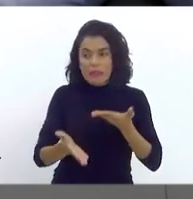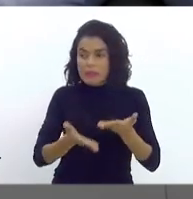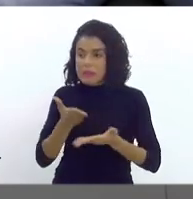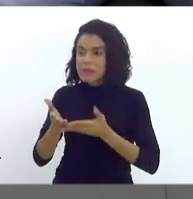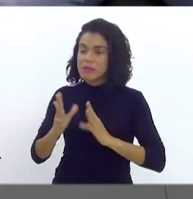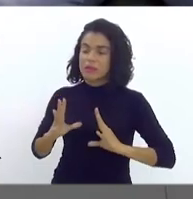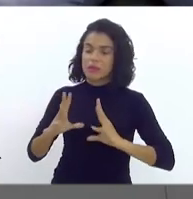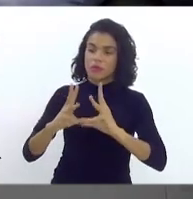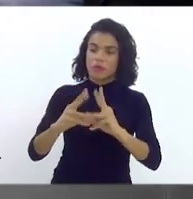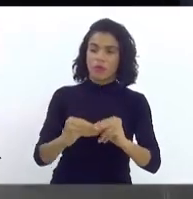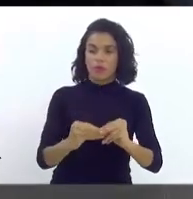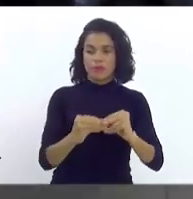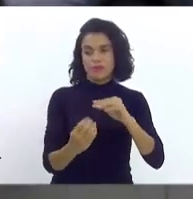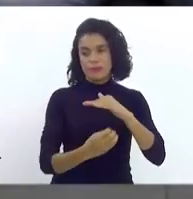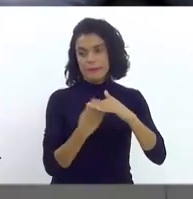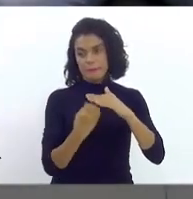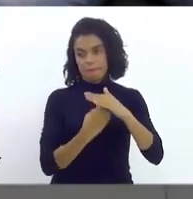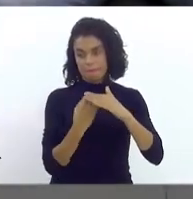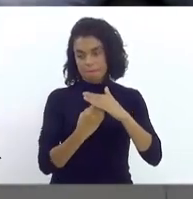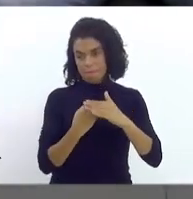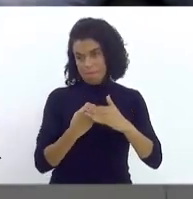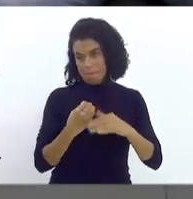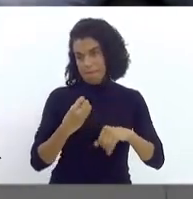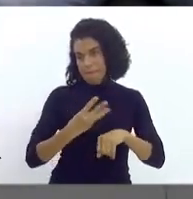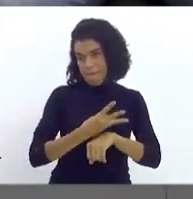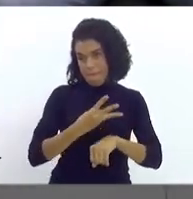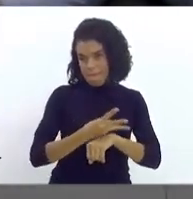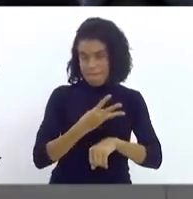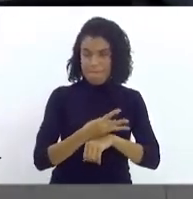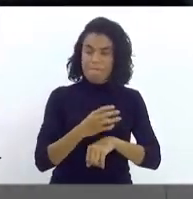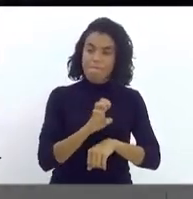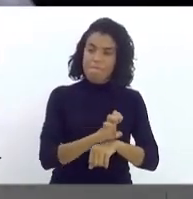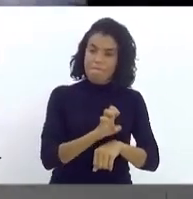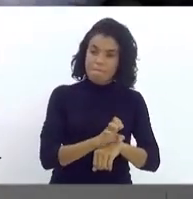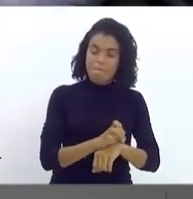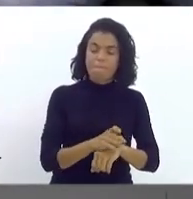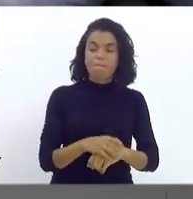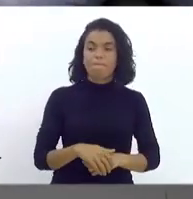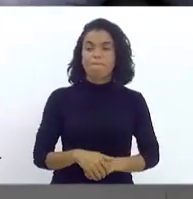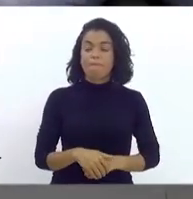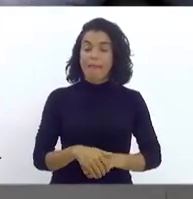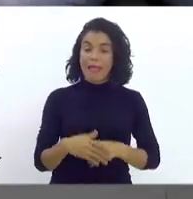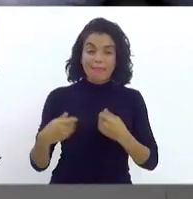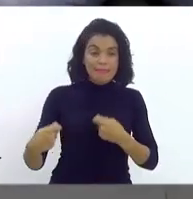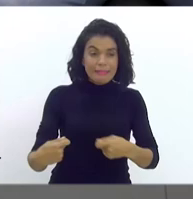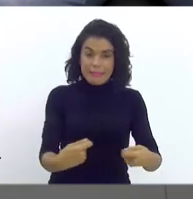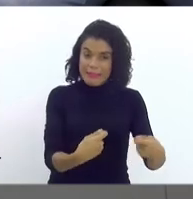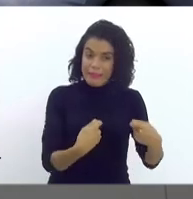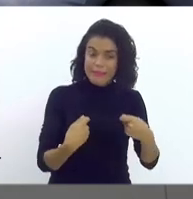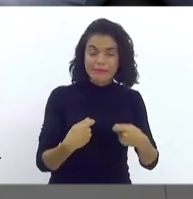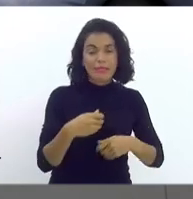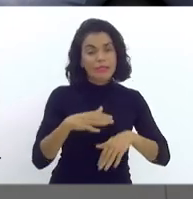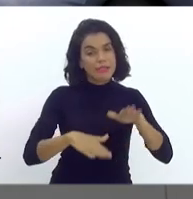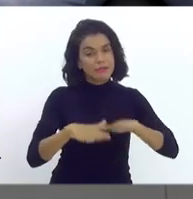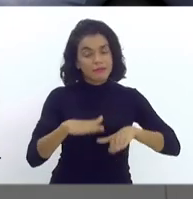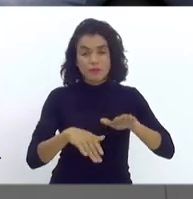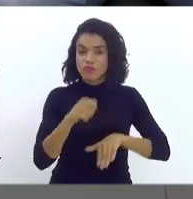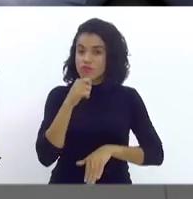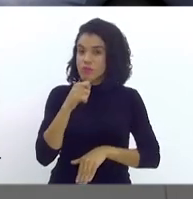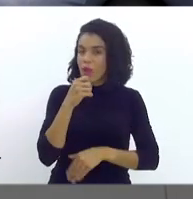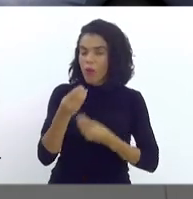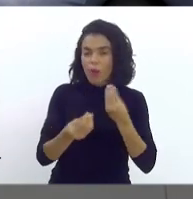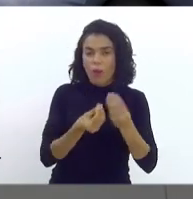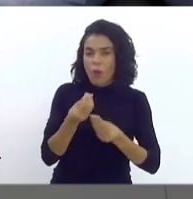Estado. Então, até mesmo pela grande demanda A gente, muitas das vezes, não tem como